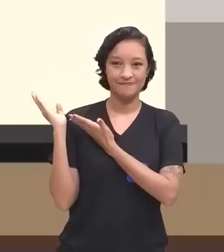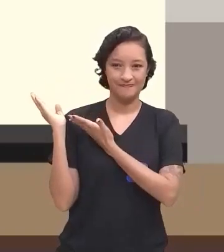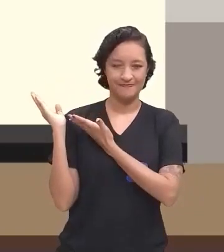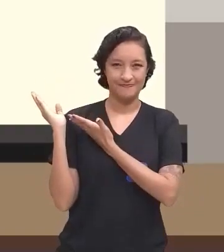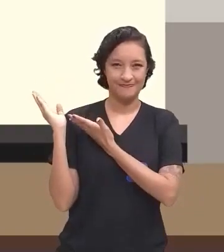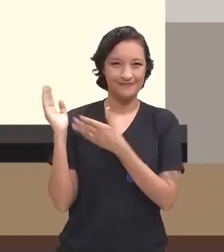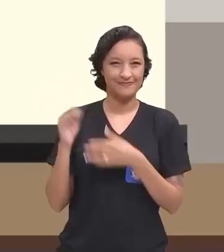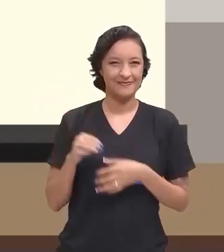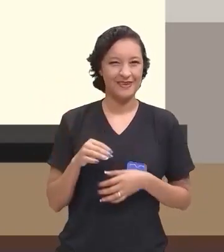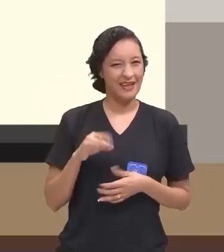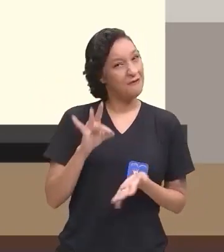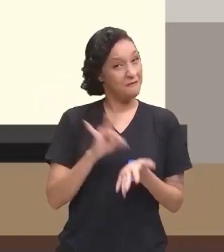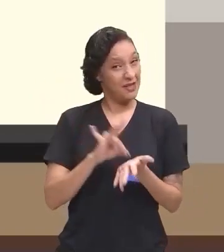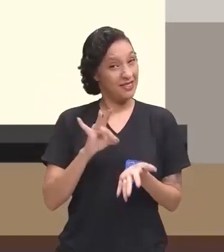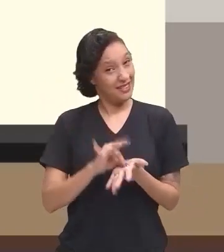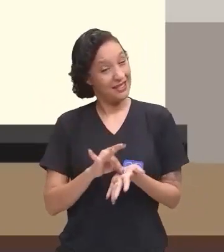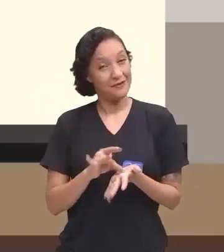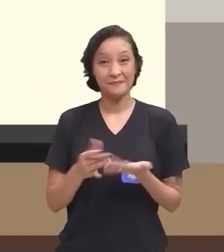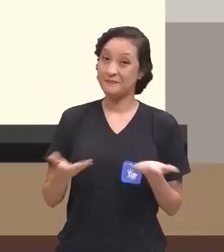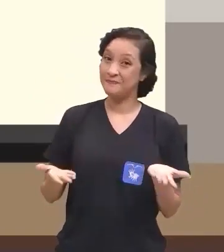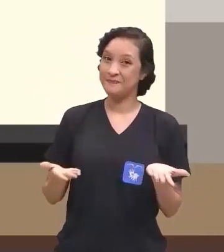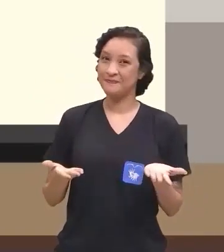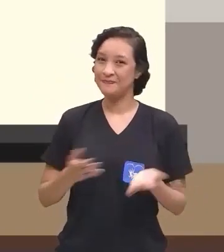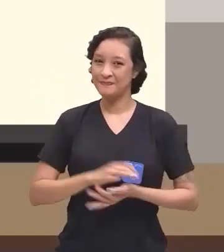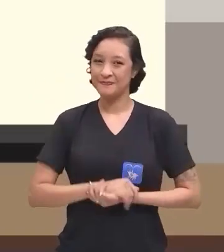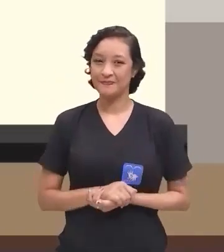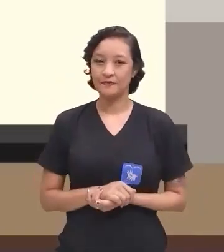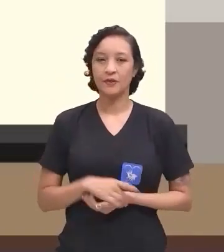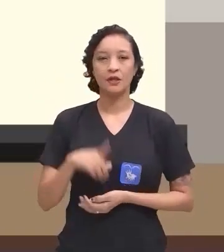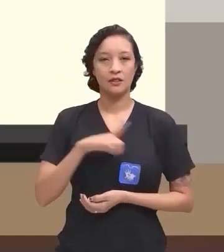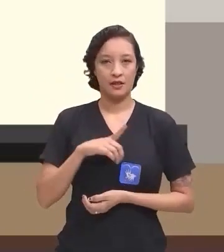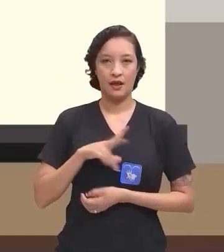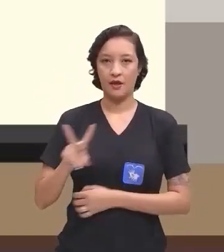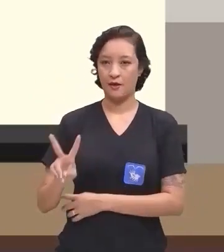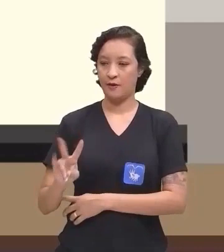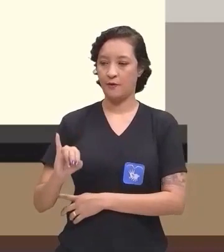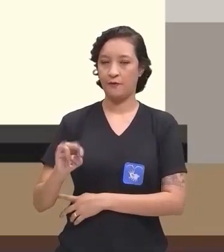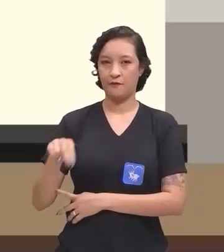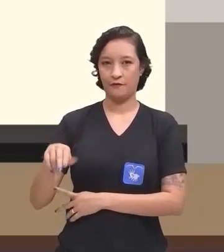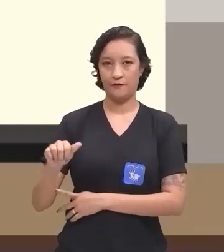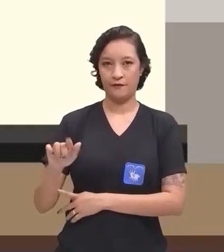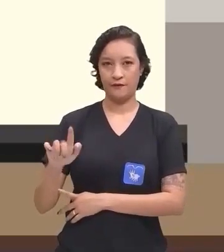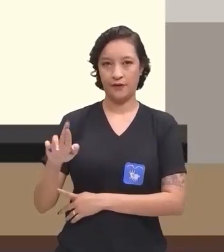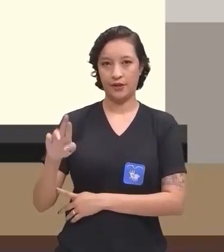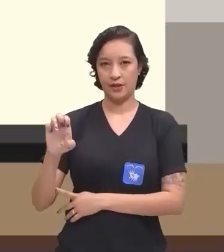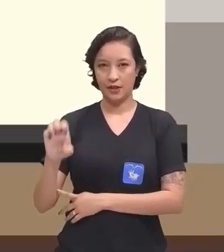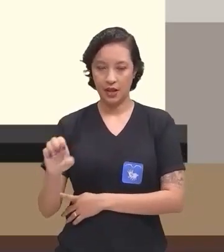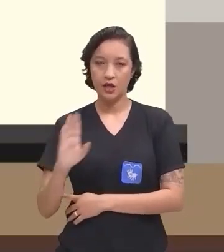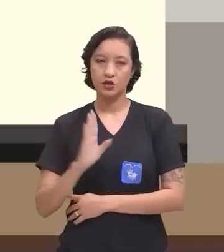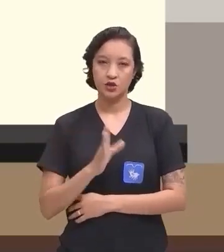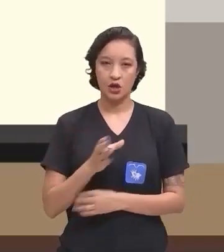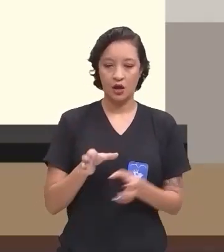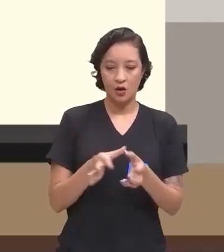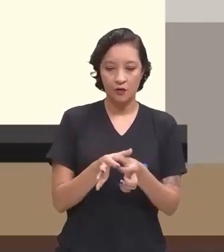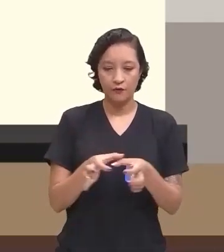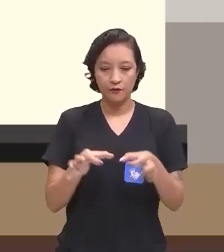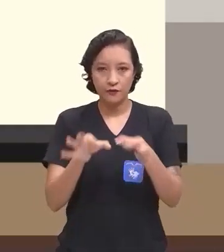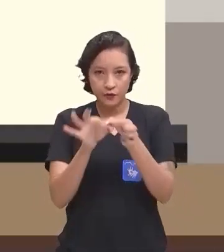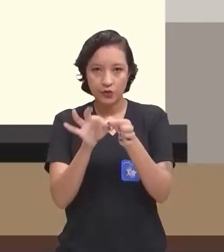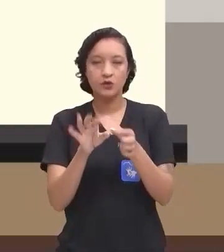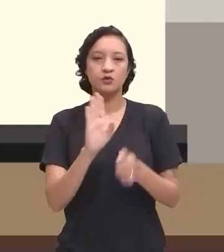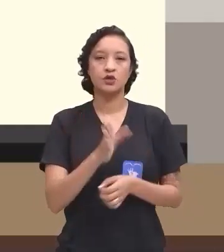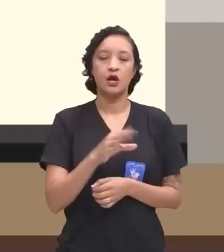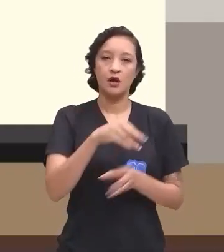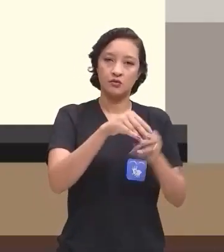que funciona? Aqui nós temos o vinagre, funil, bicarbonato de sódio,